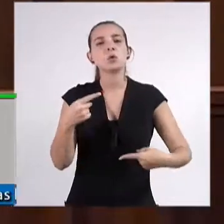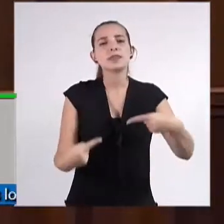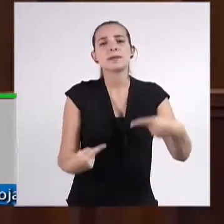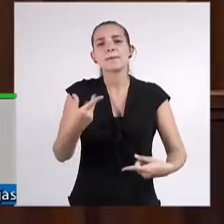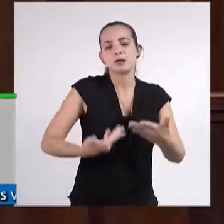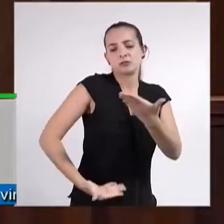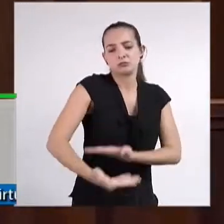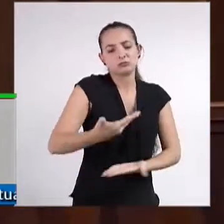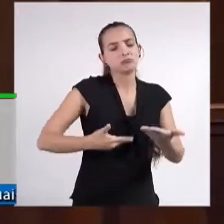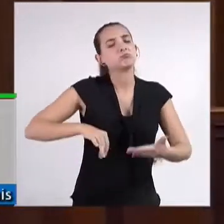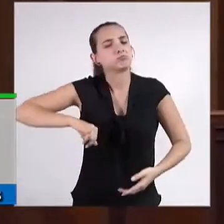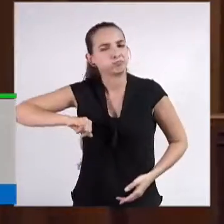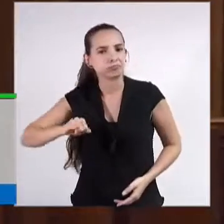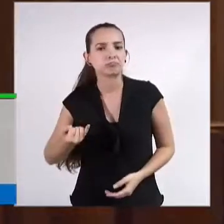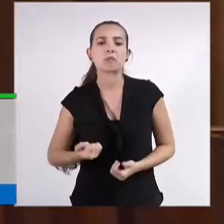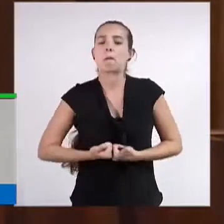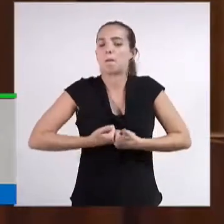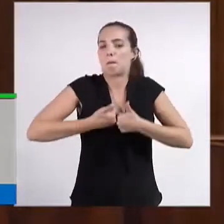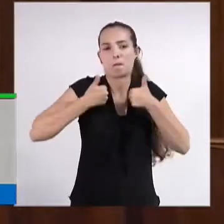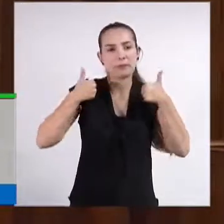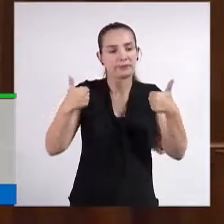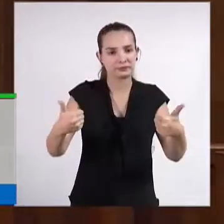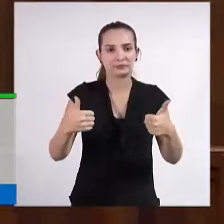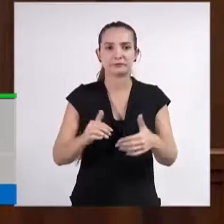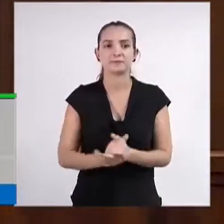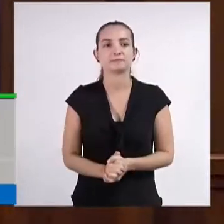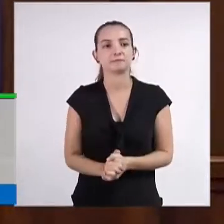debate proveitoso, produtivo.